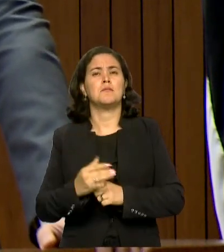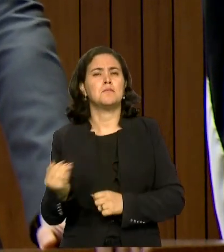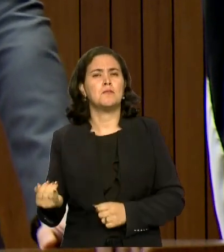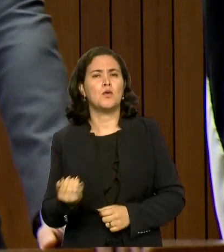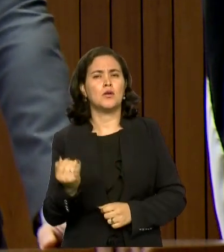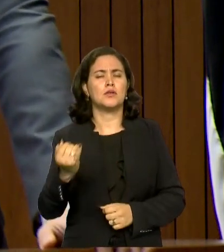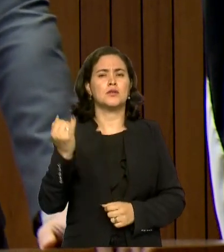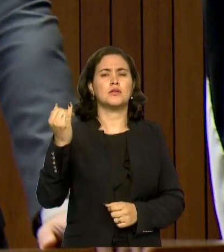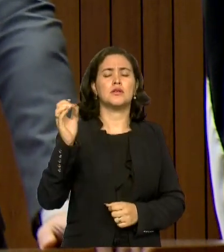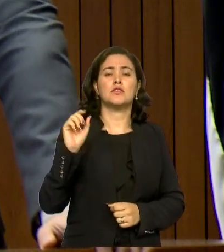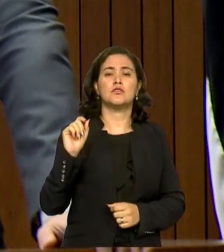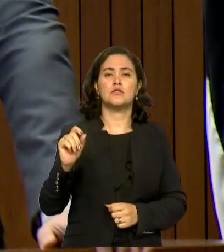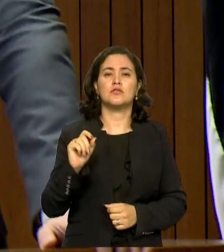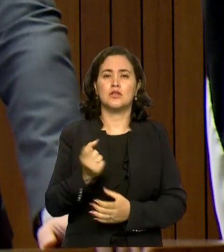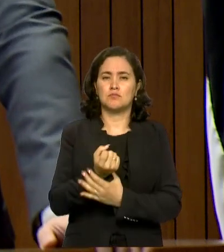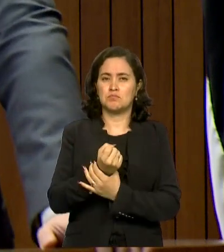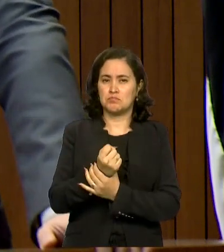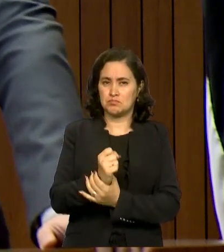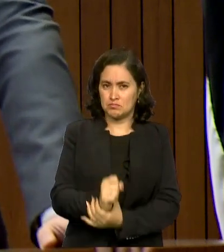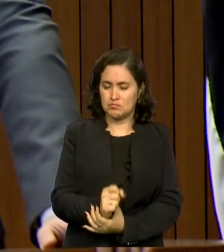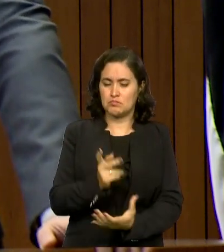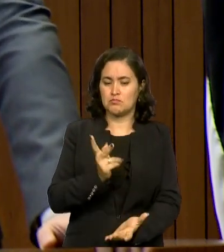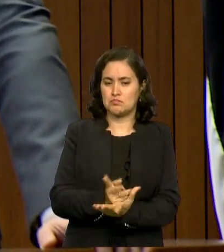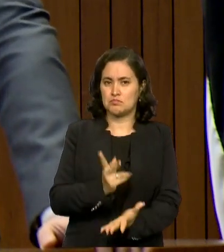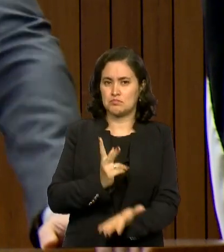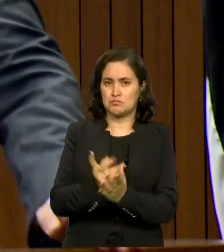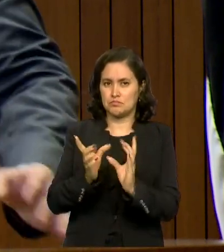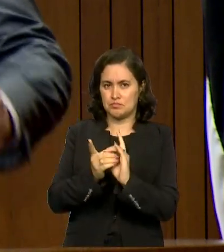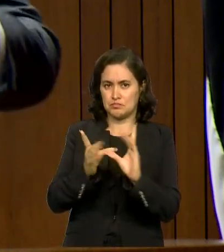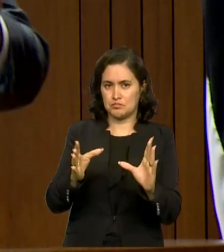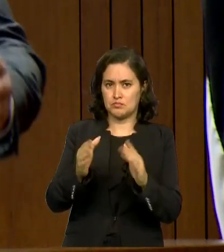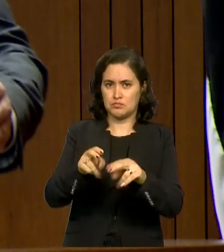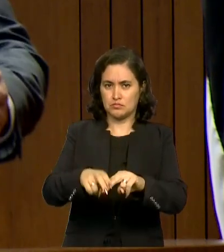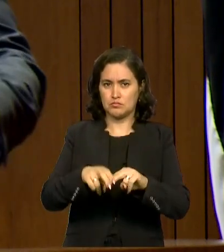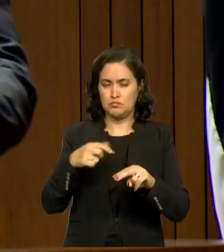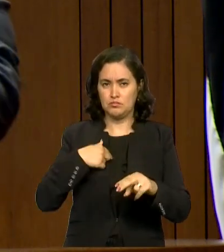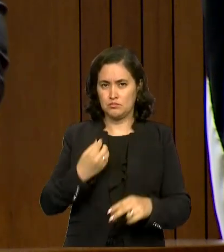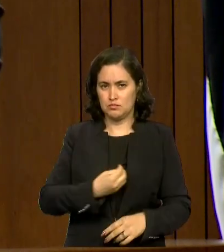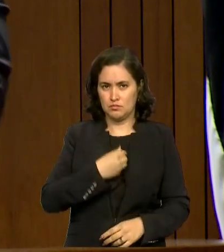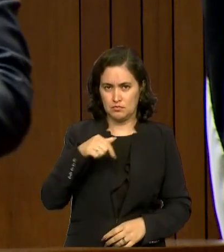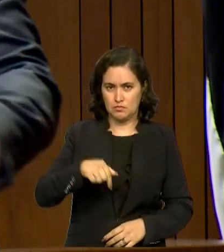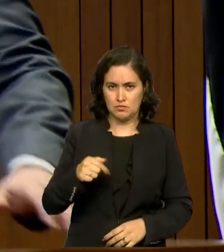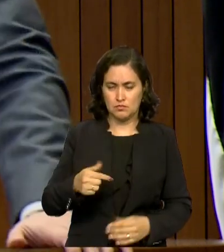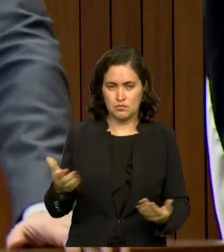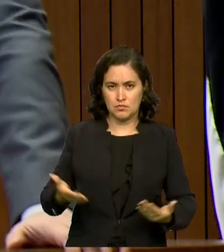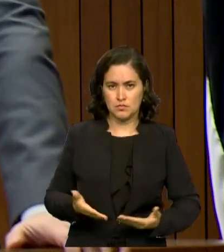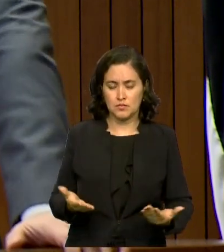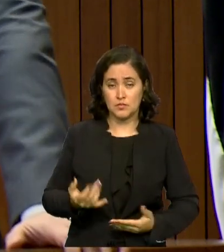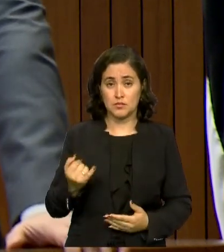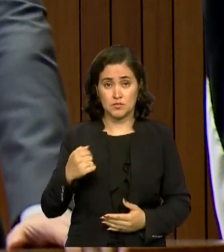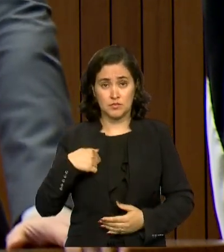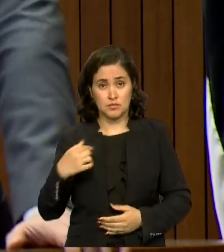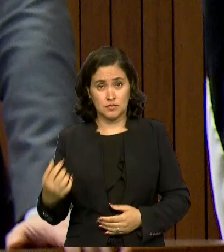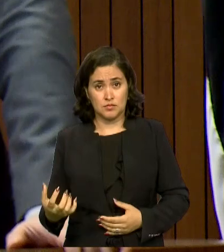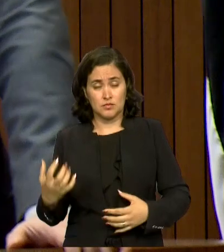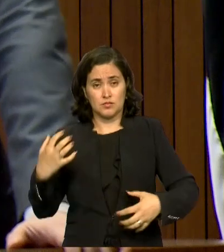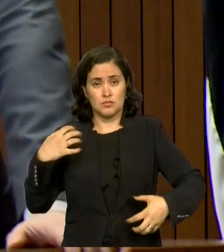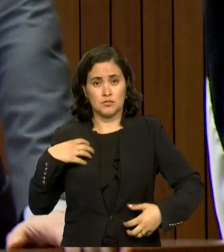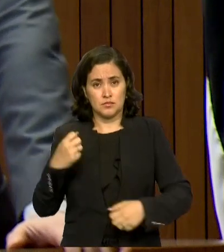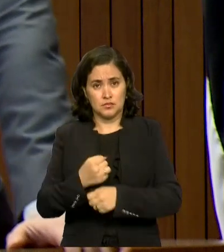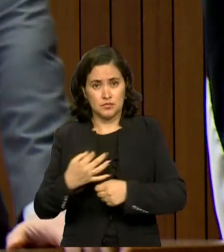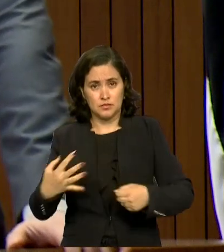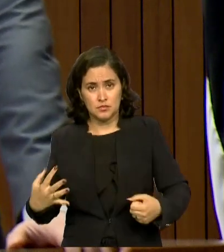dessa democracia. E é exatamente por isso que estou hoje aqui na tribuna. Porque se eu assumir esse mandato, eu devo também àqueles que lutaram para